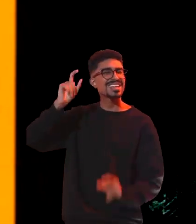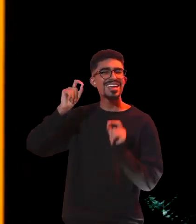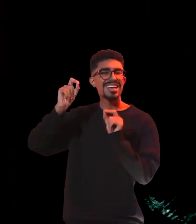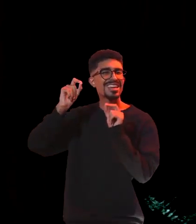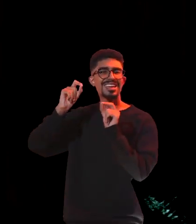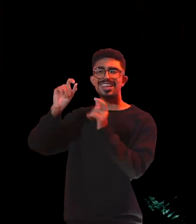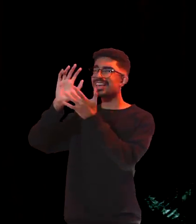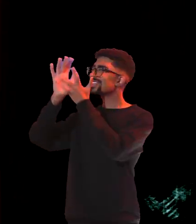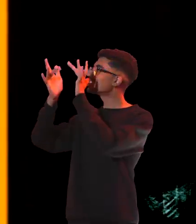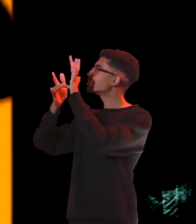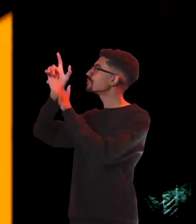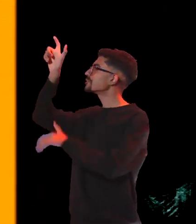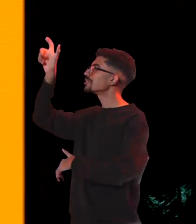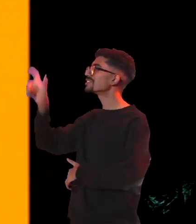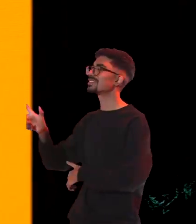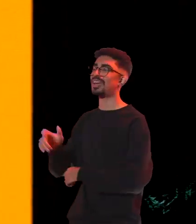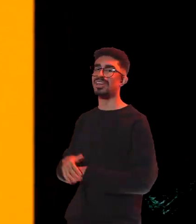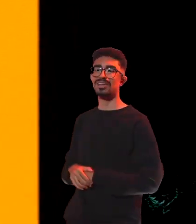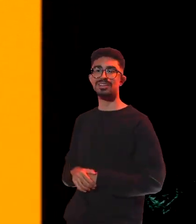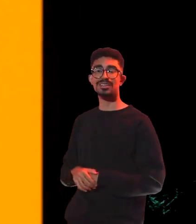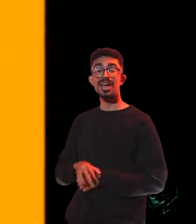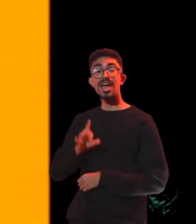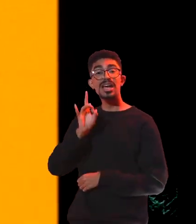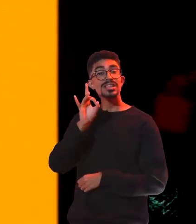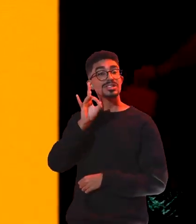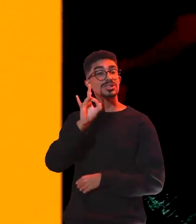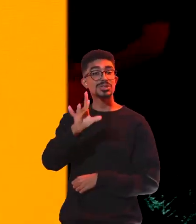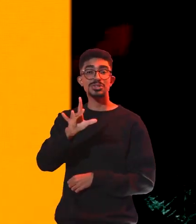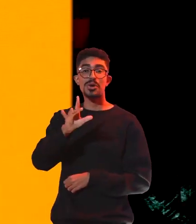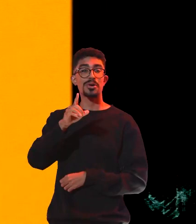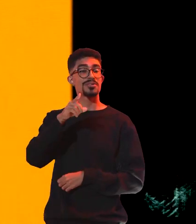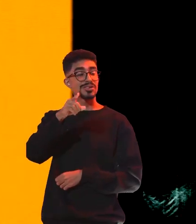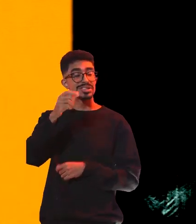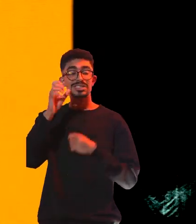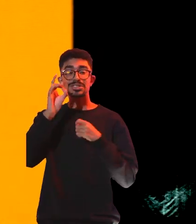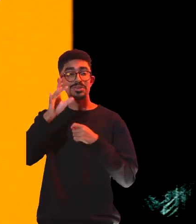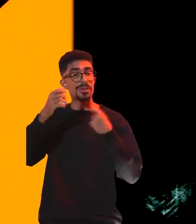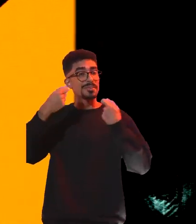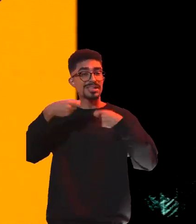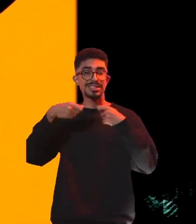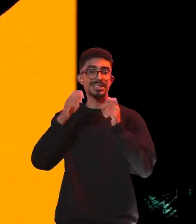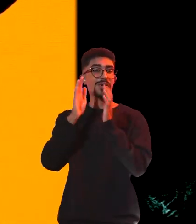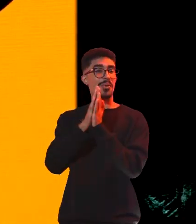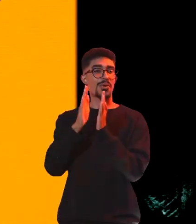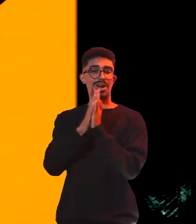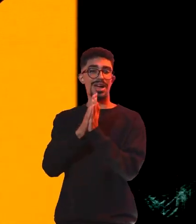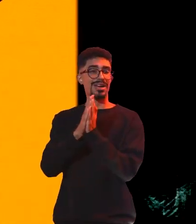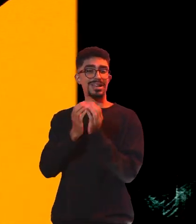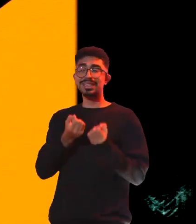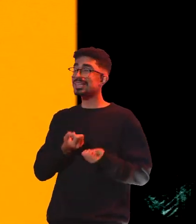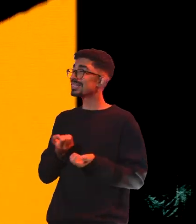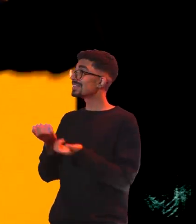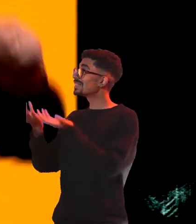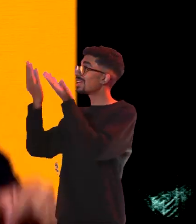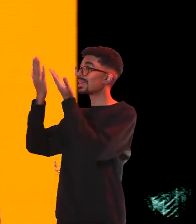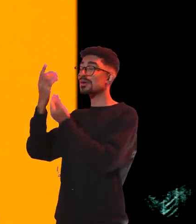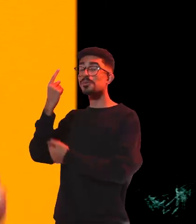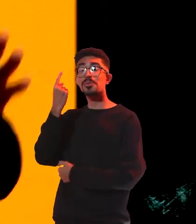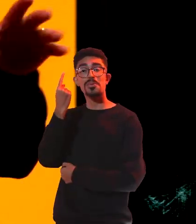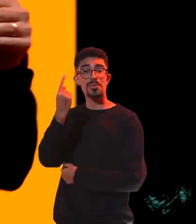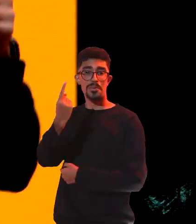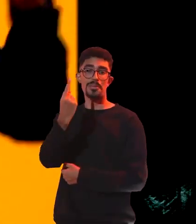que o Senhor pode dar. Basta uma oração, uma decisão sua de entrega, uma entrega, e sua